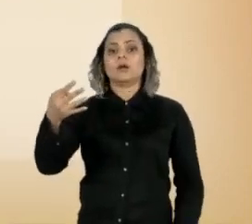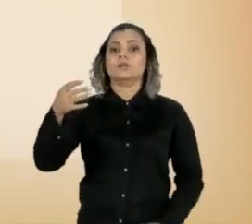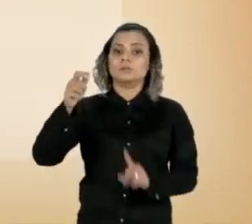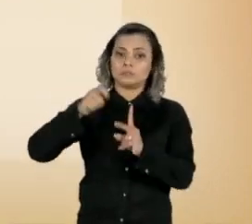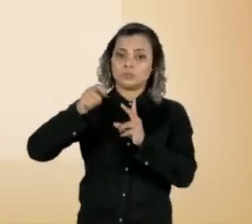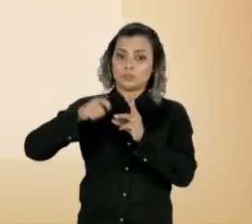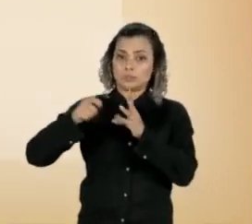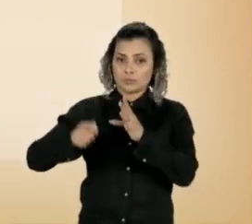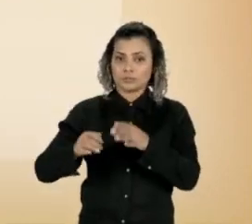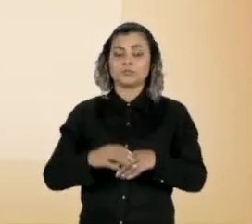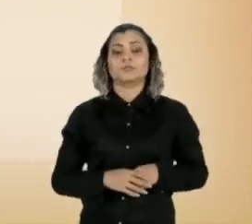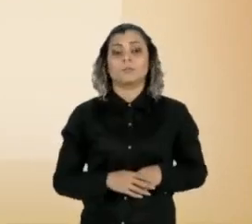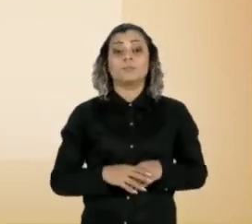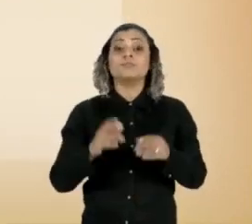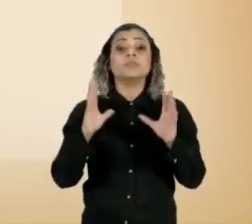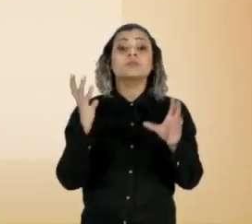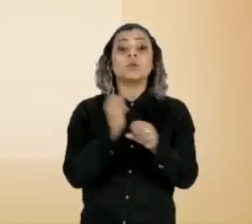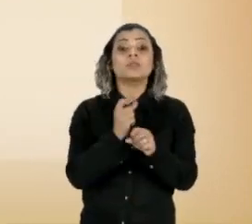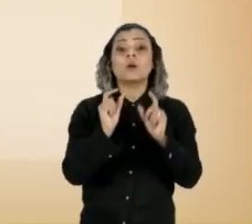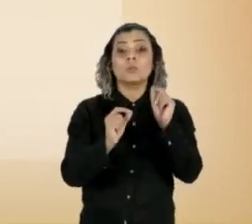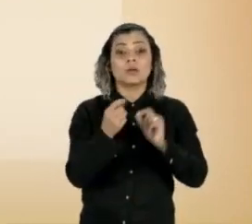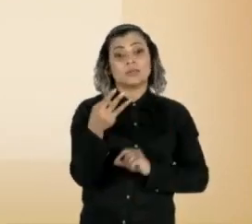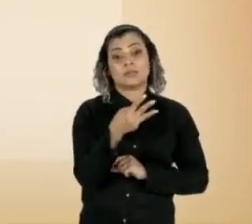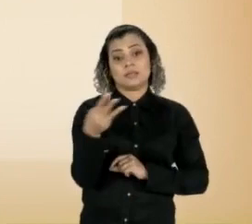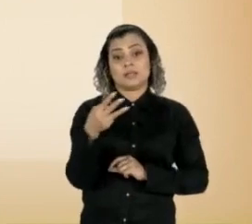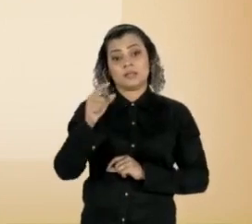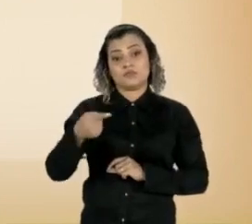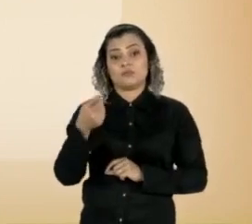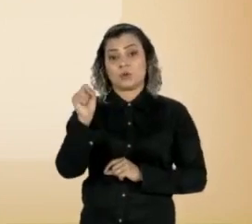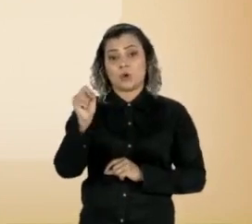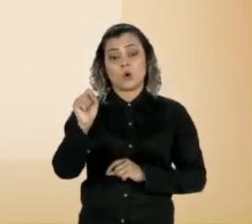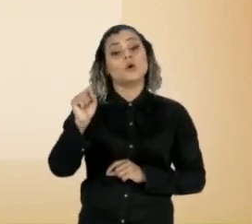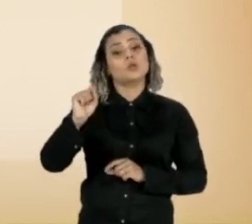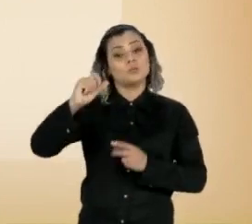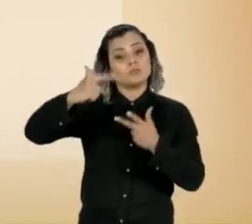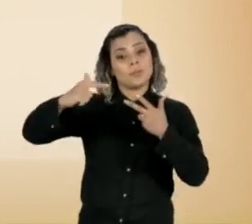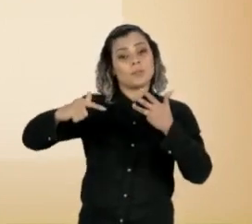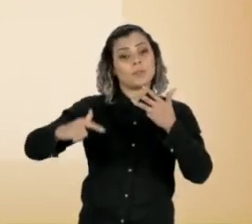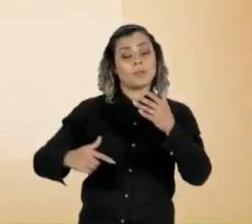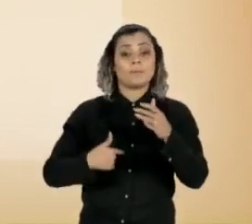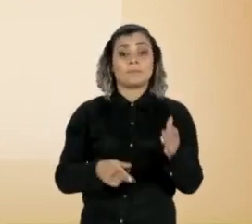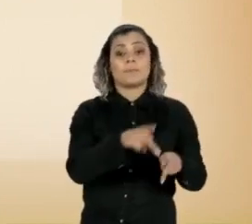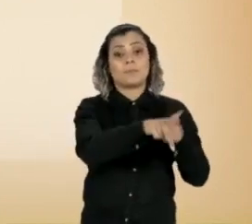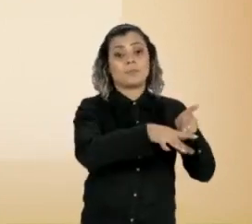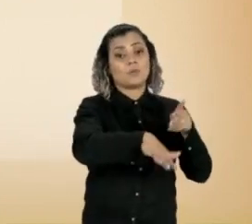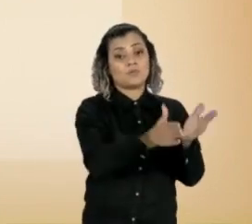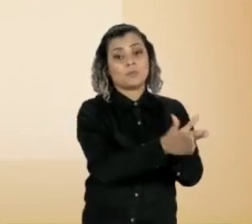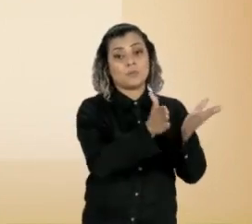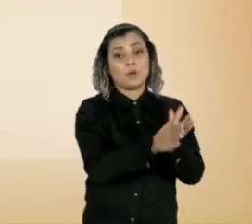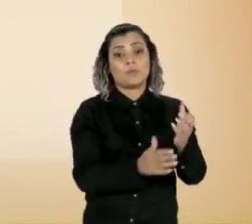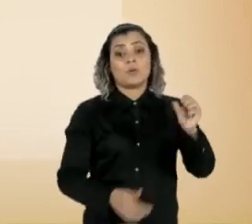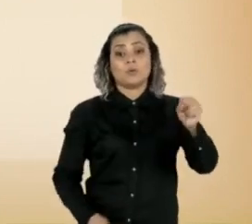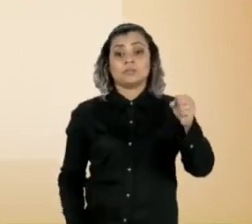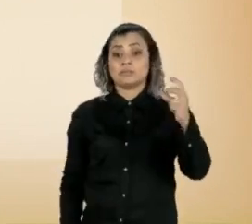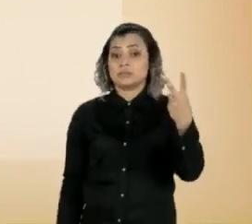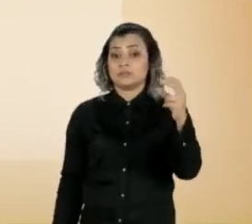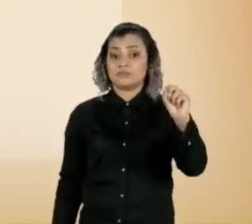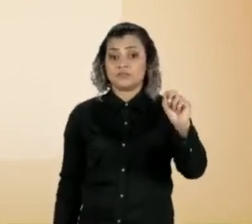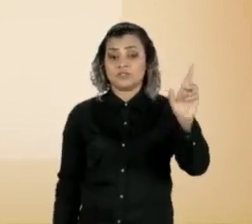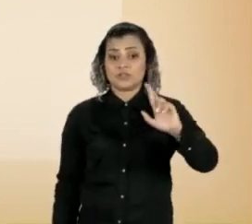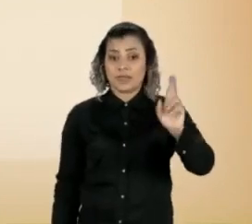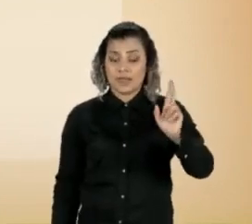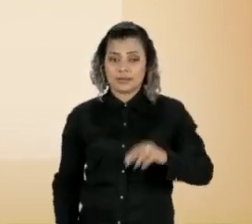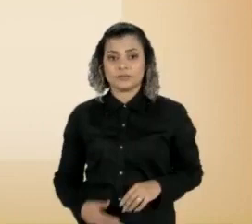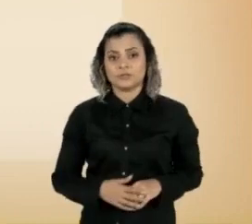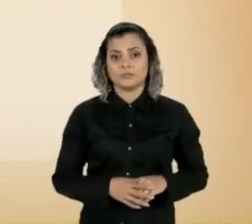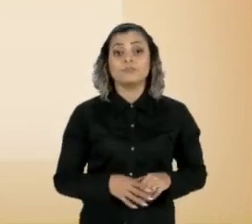27.744 por mês. Isso corresponde a 33,8 vezes o rendimento médio dos mais pobres, que foi de R$ 820. O